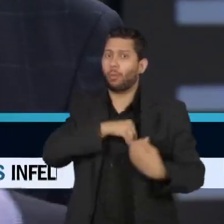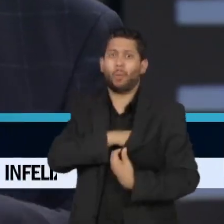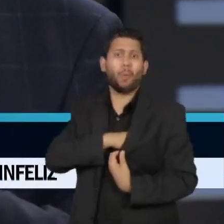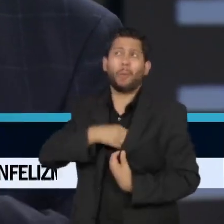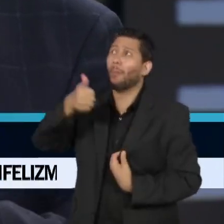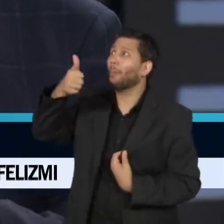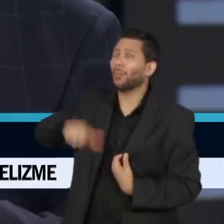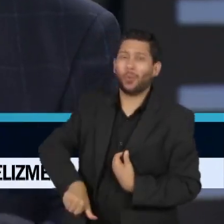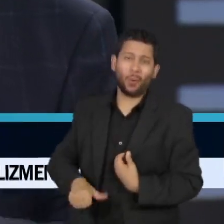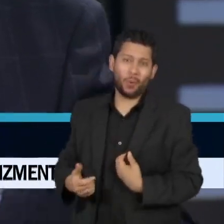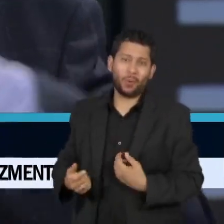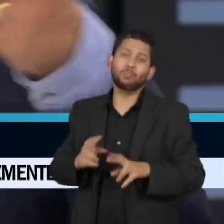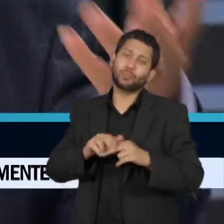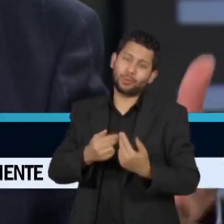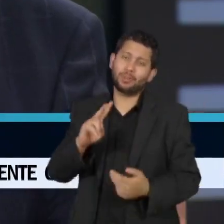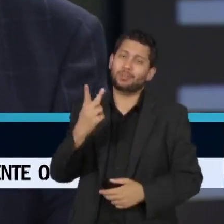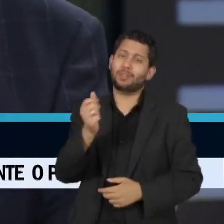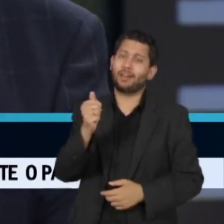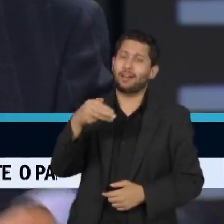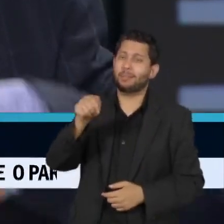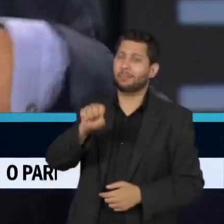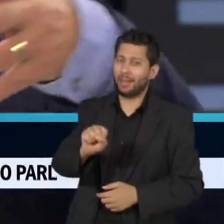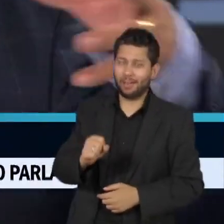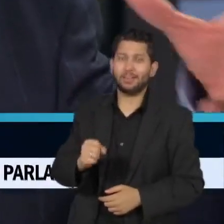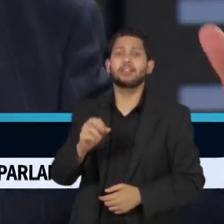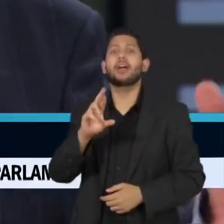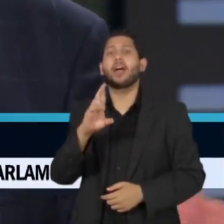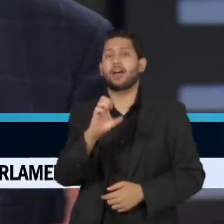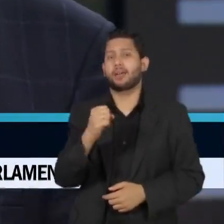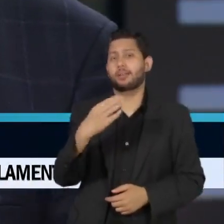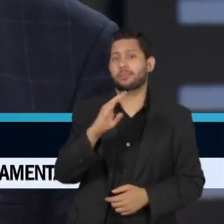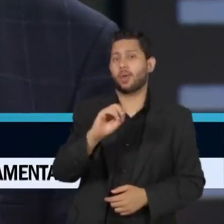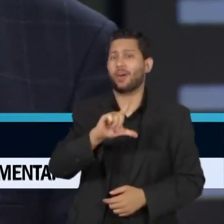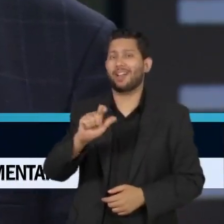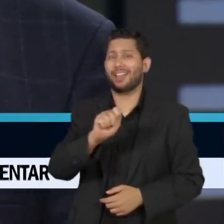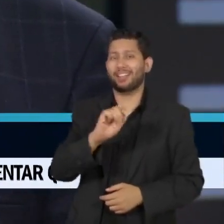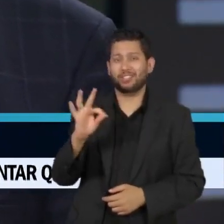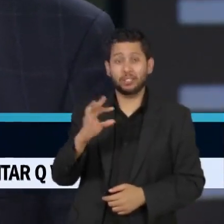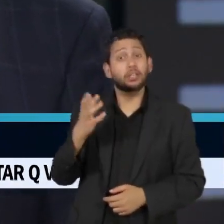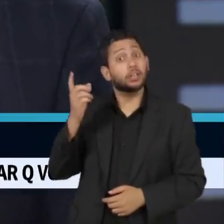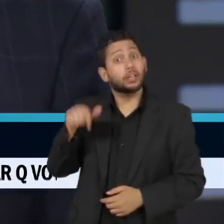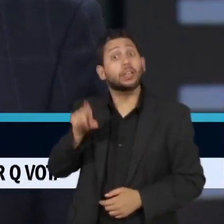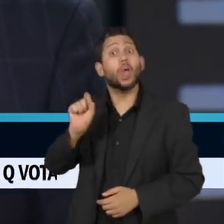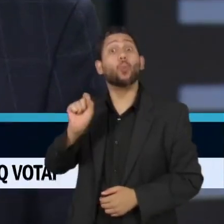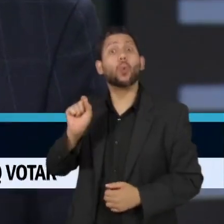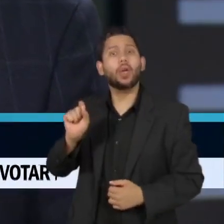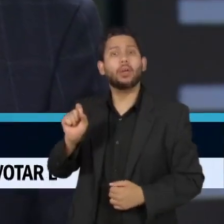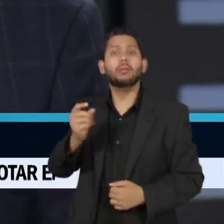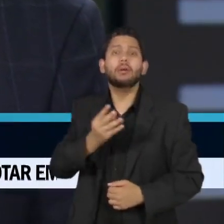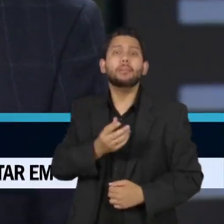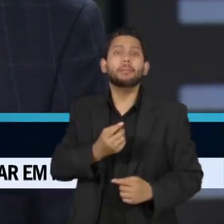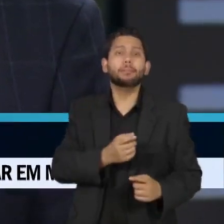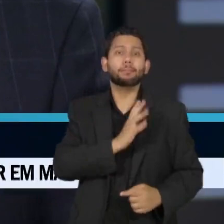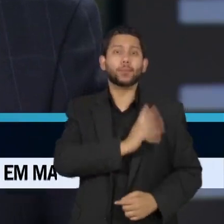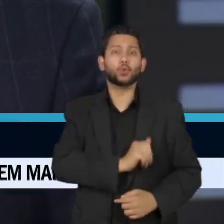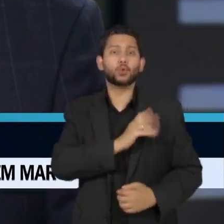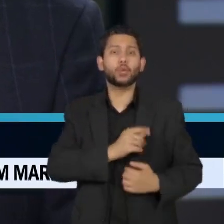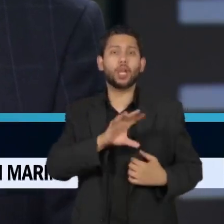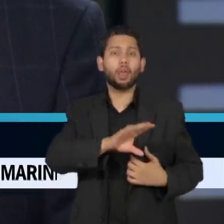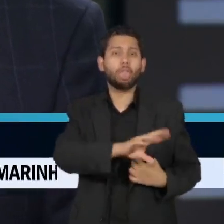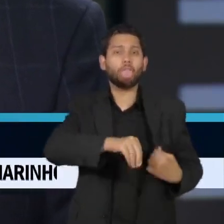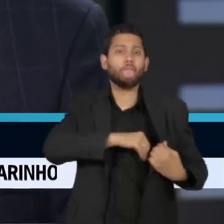grande argumento do Hamas e do Hezbollah, é a corrupção da autoridade palestina. E você tem então um